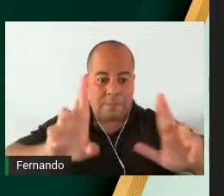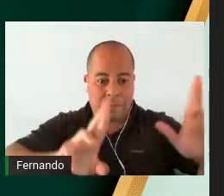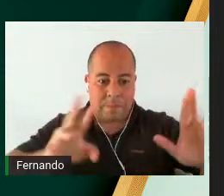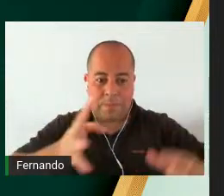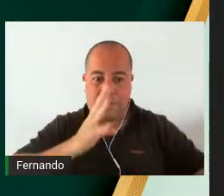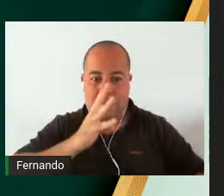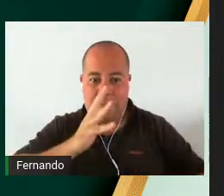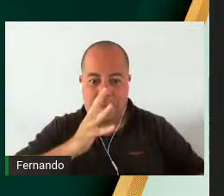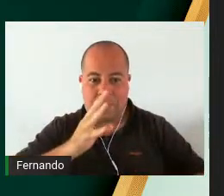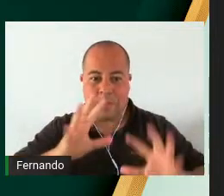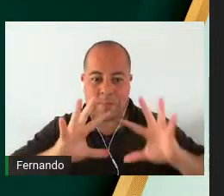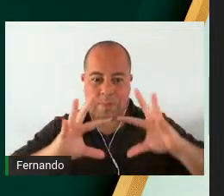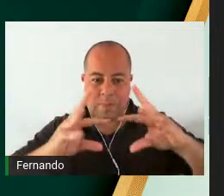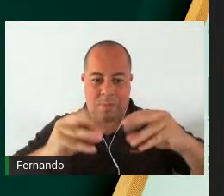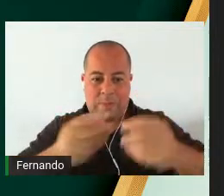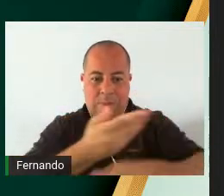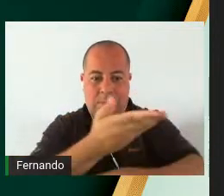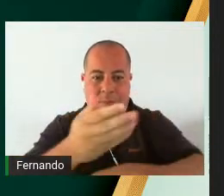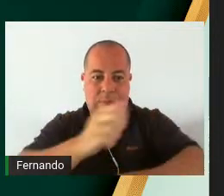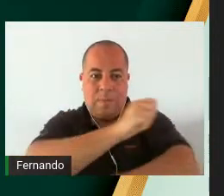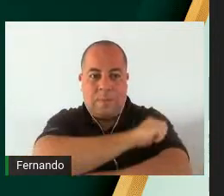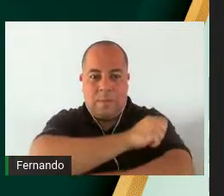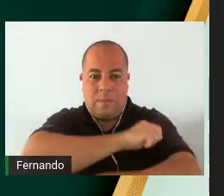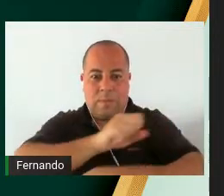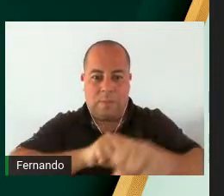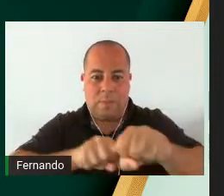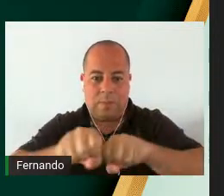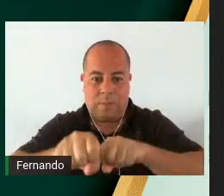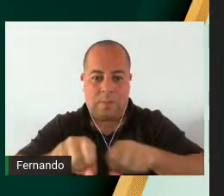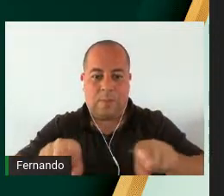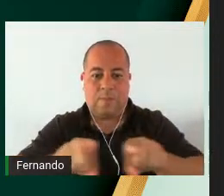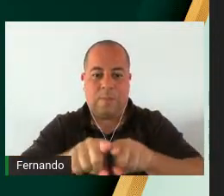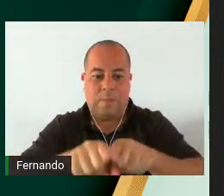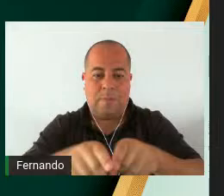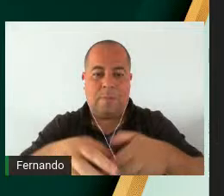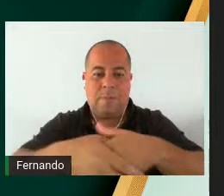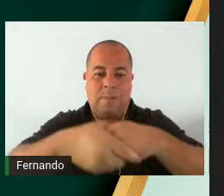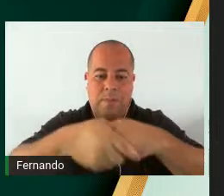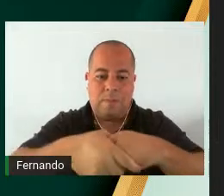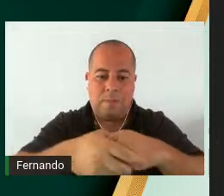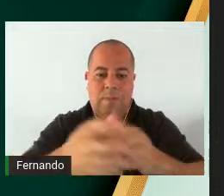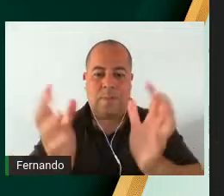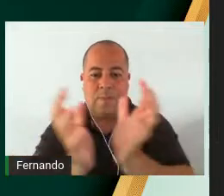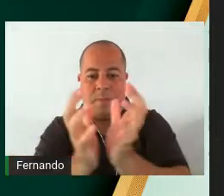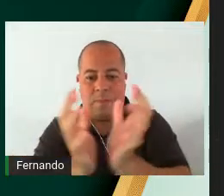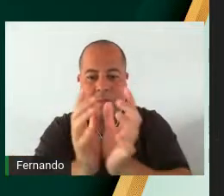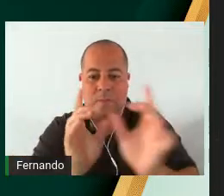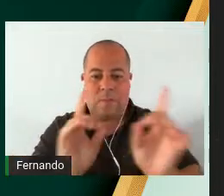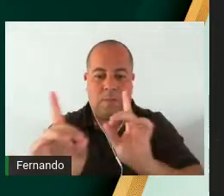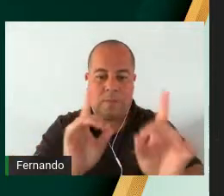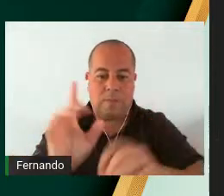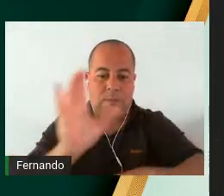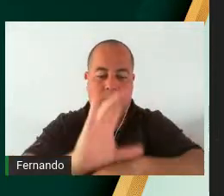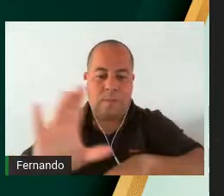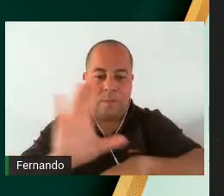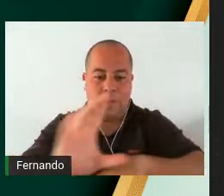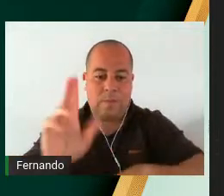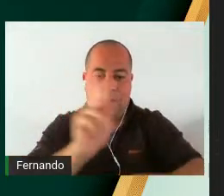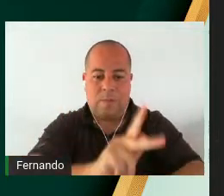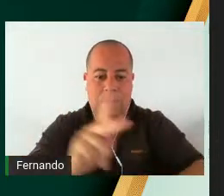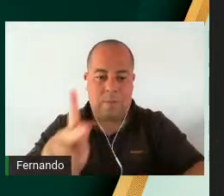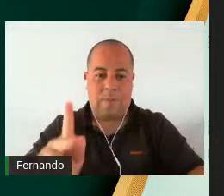presentes e todos os formandos, bem como saúdo os colegas, coordenadores de curso,